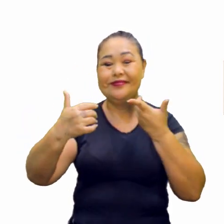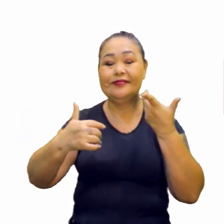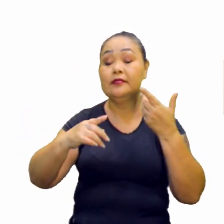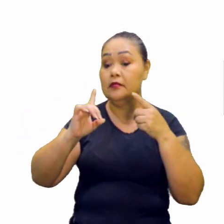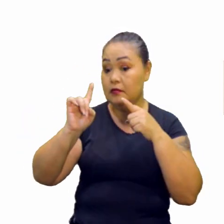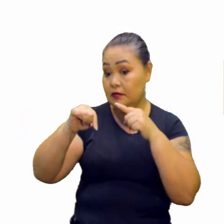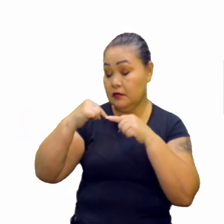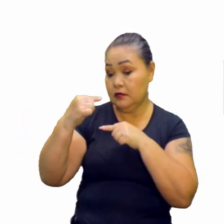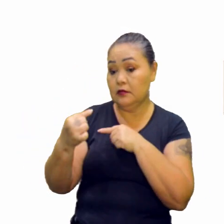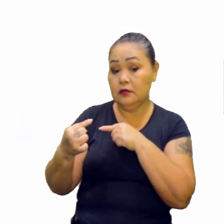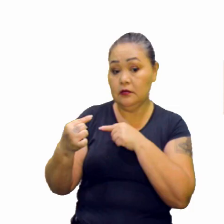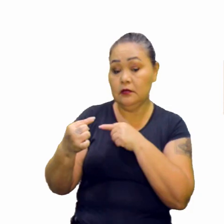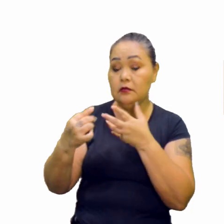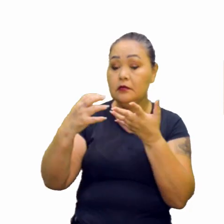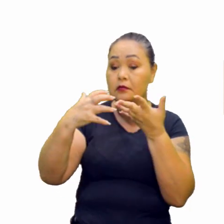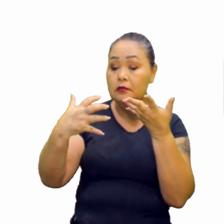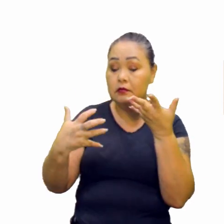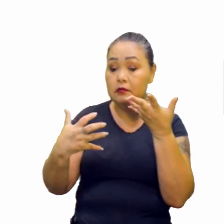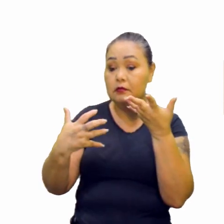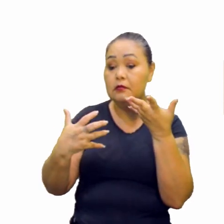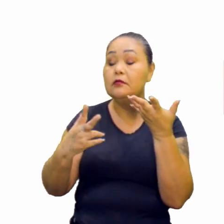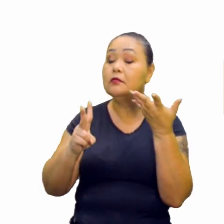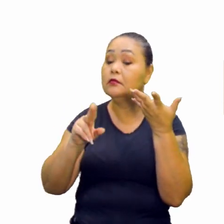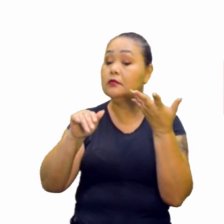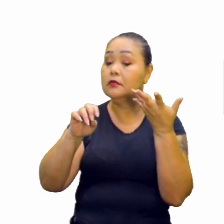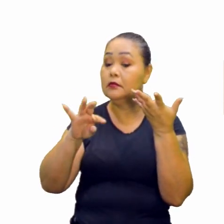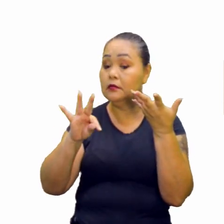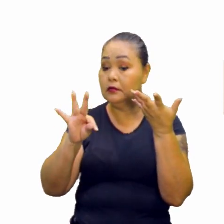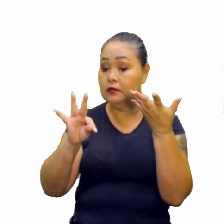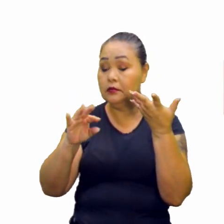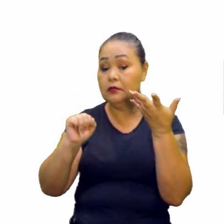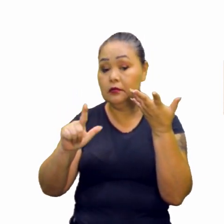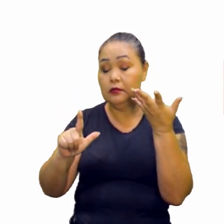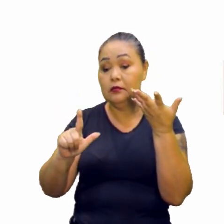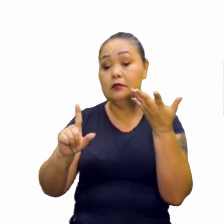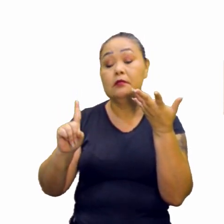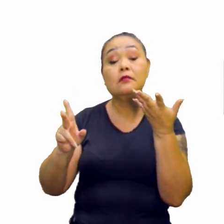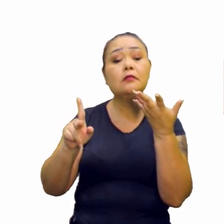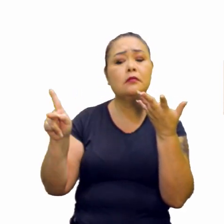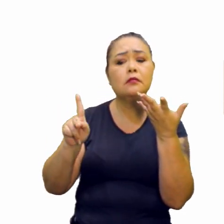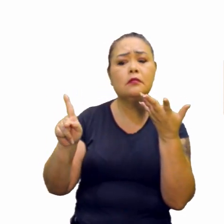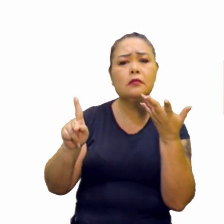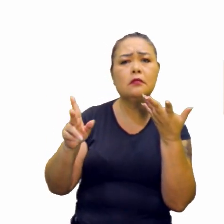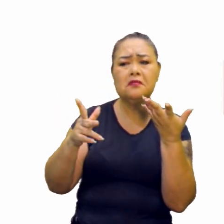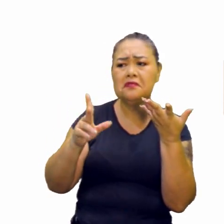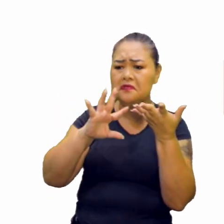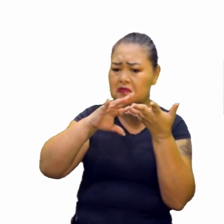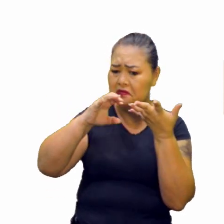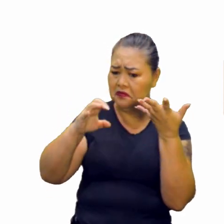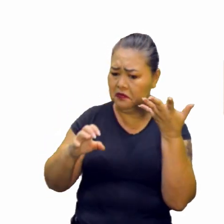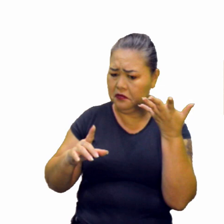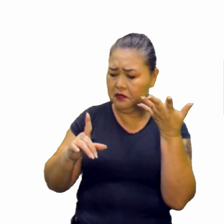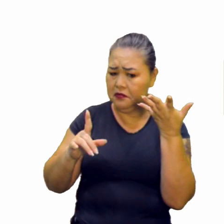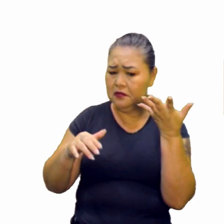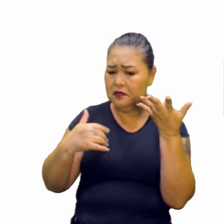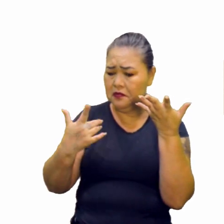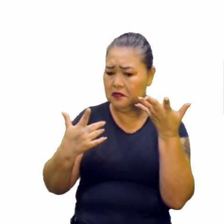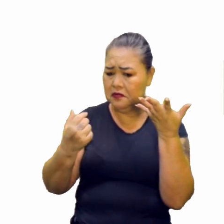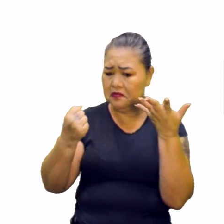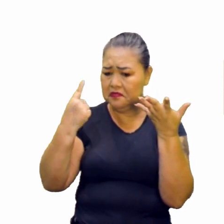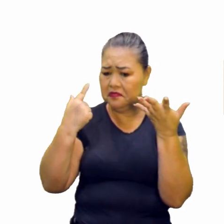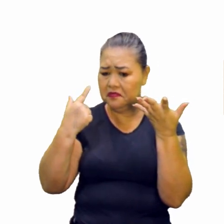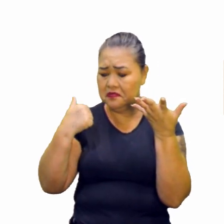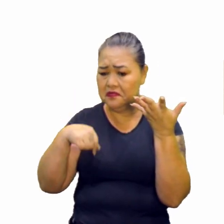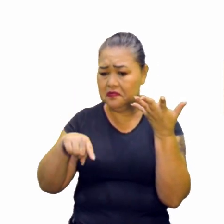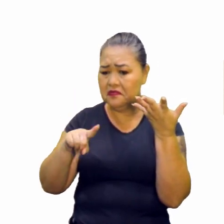a ramos vegetativos. Professor, ramos de produção, que são os ramos de